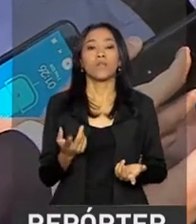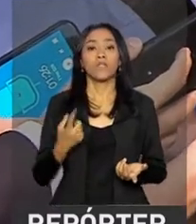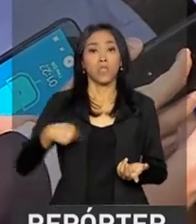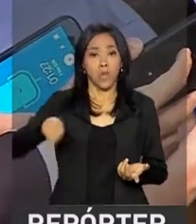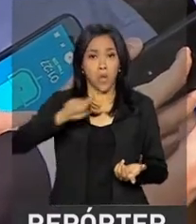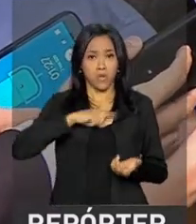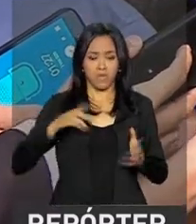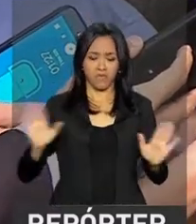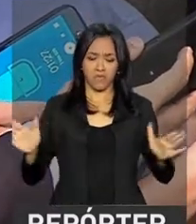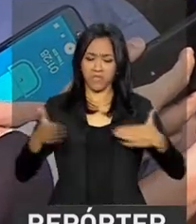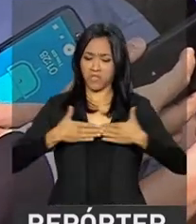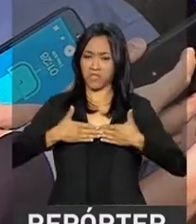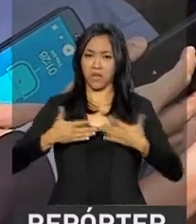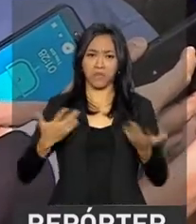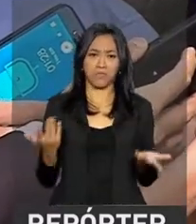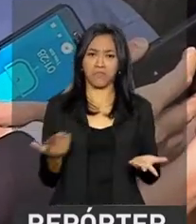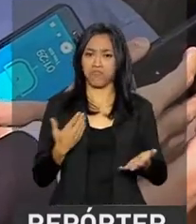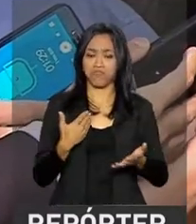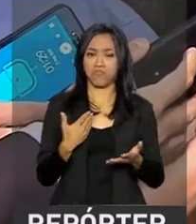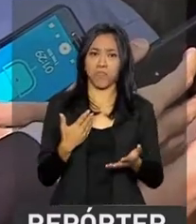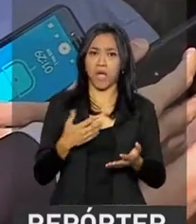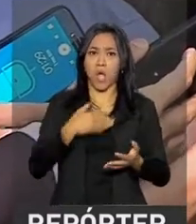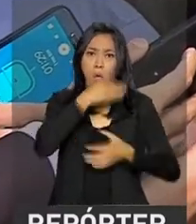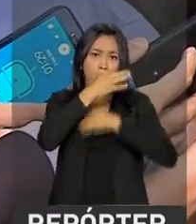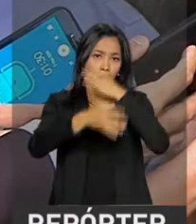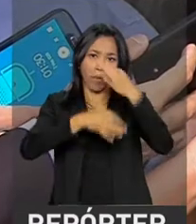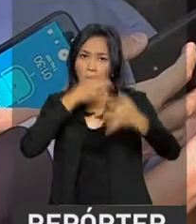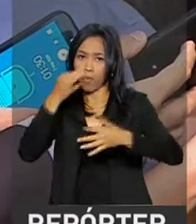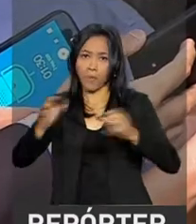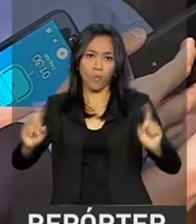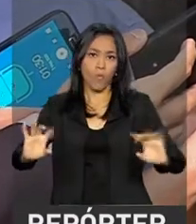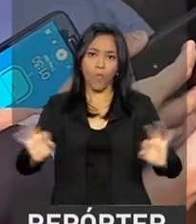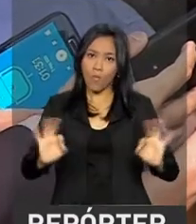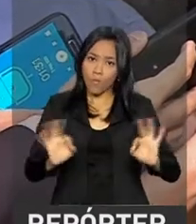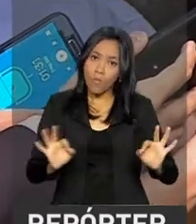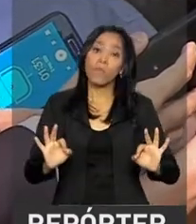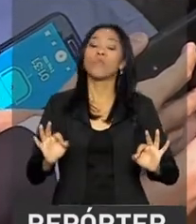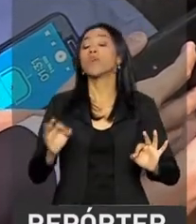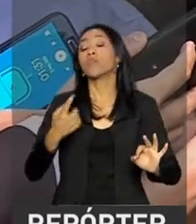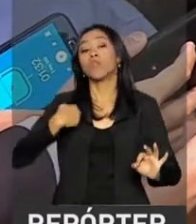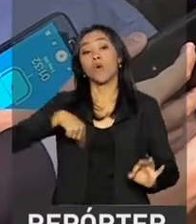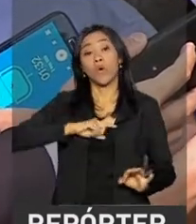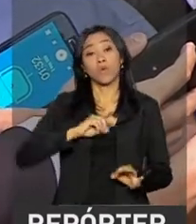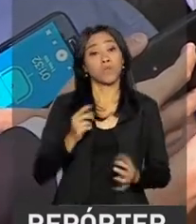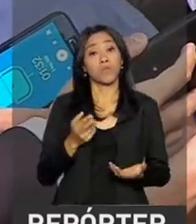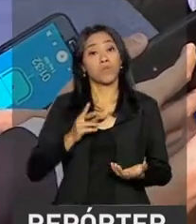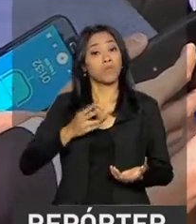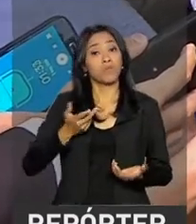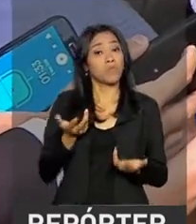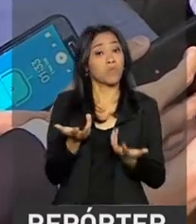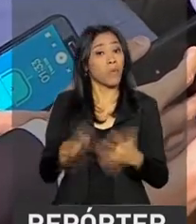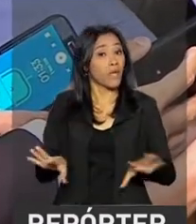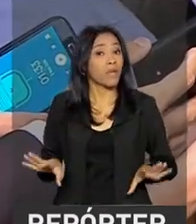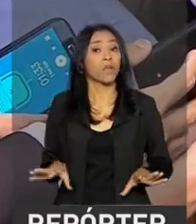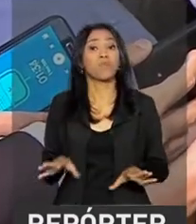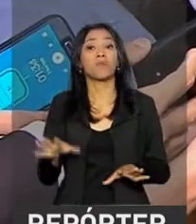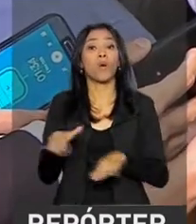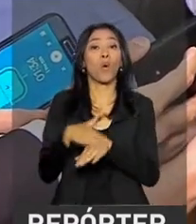a qualquer possibilidade de diálogo. O que nós não queremos é aquela conversa que não leva a lugar